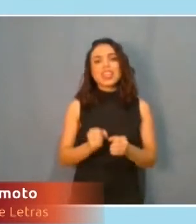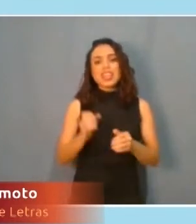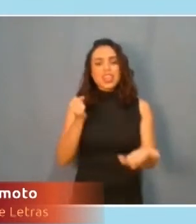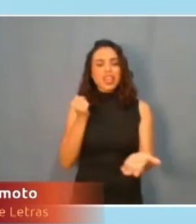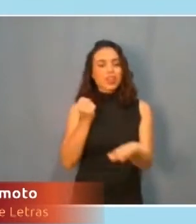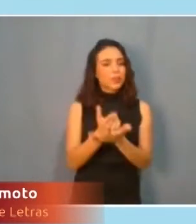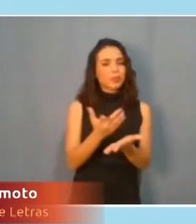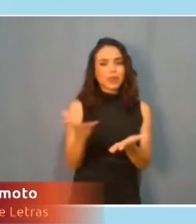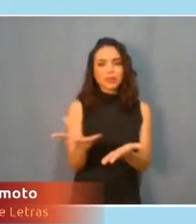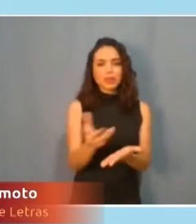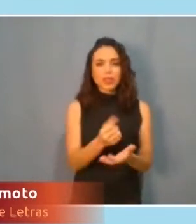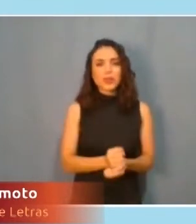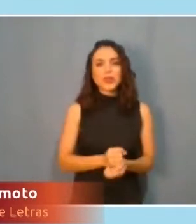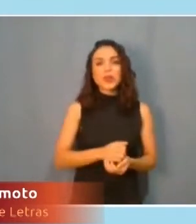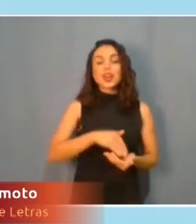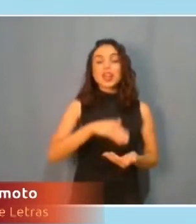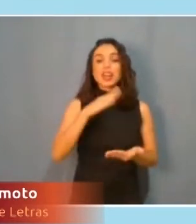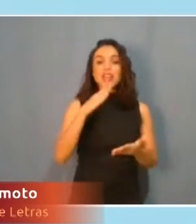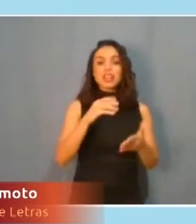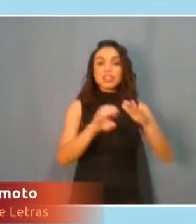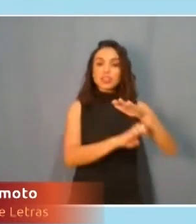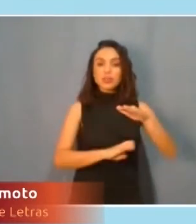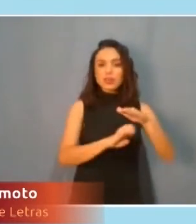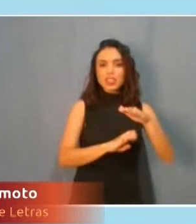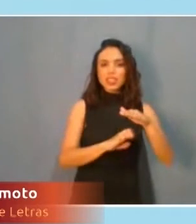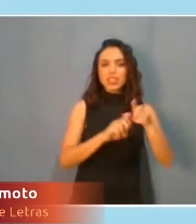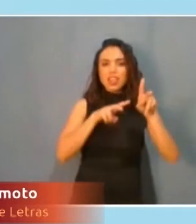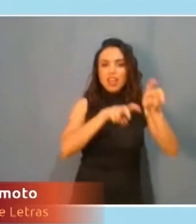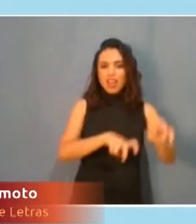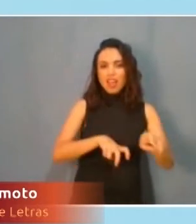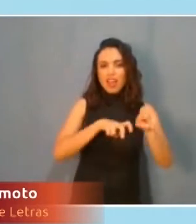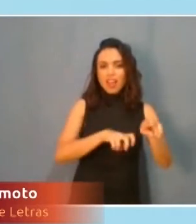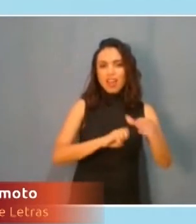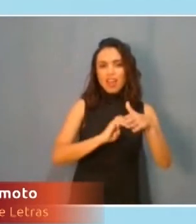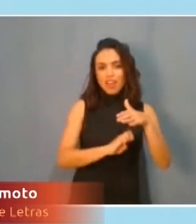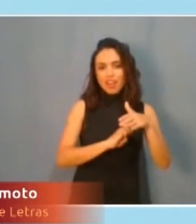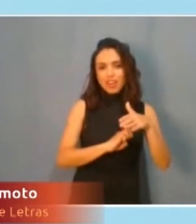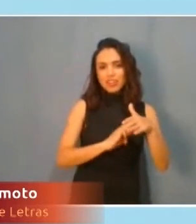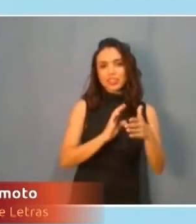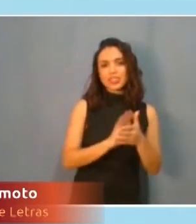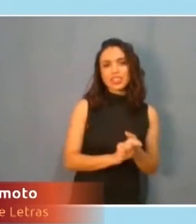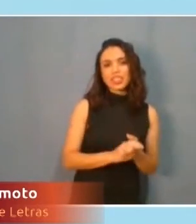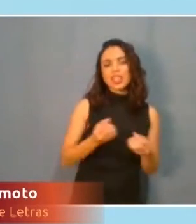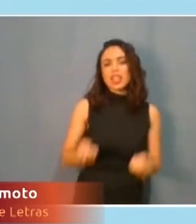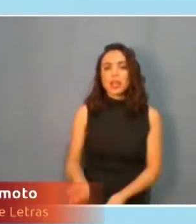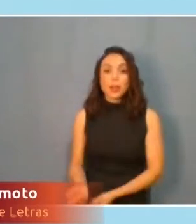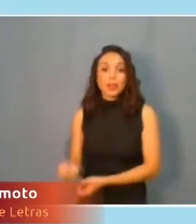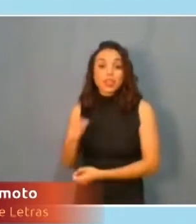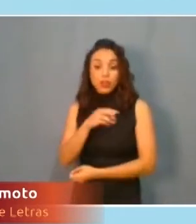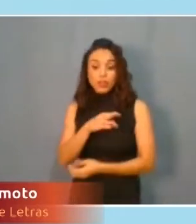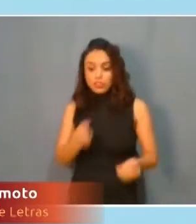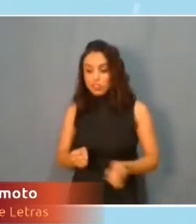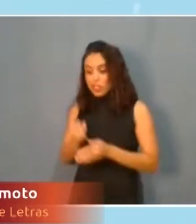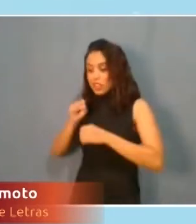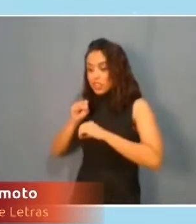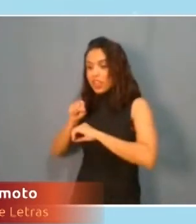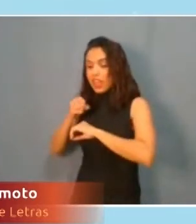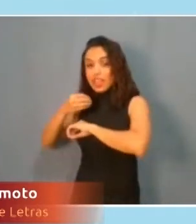E o que a gente precisa é fazer com que ele fique no campo, que ele produza, que ele continue produzindo alimentos saudáveis, comida